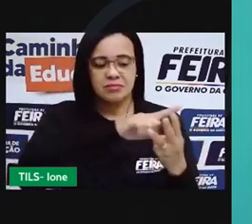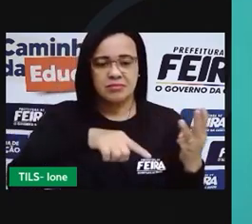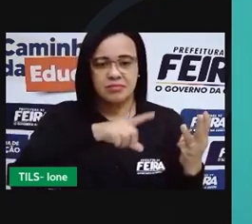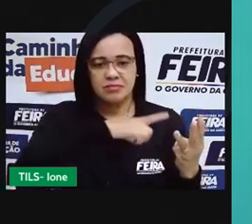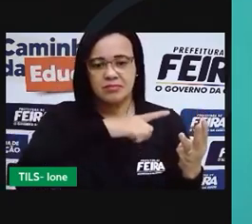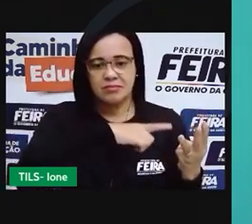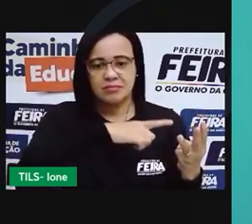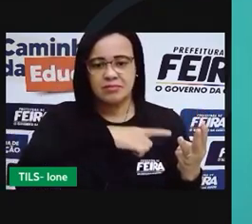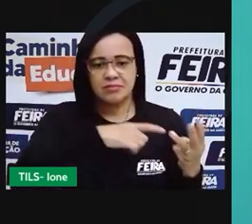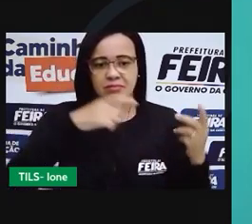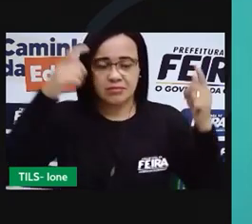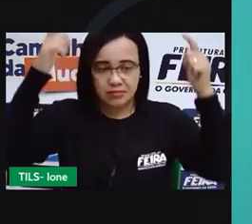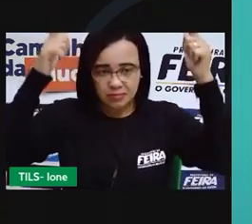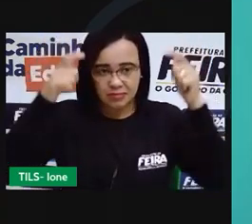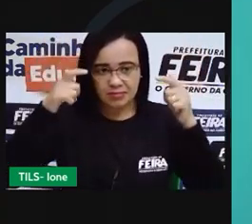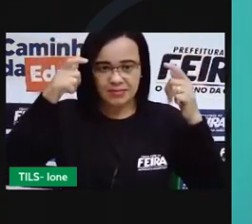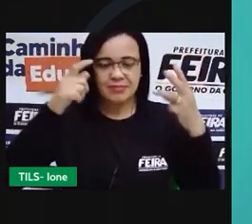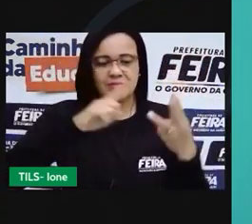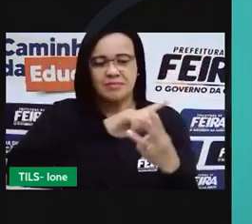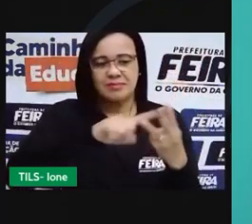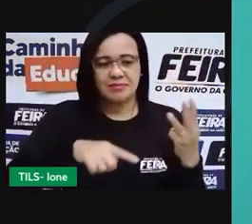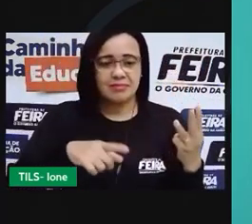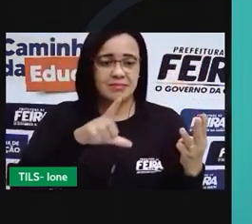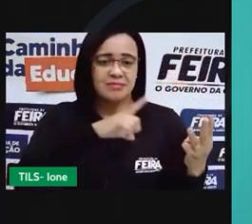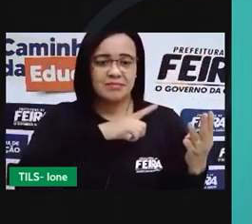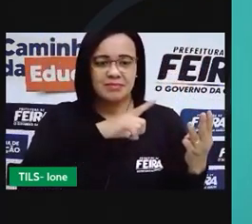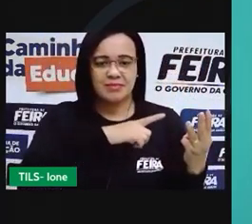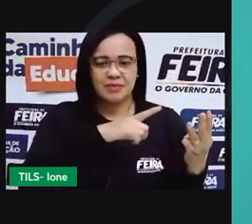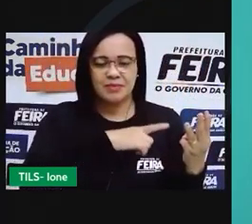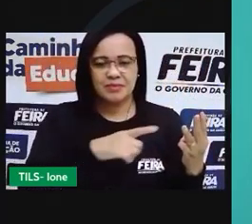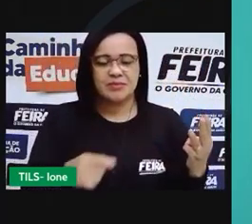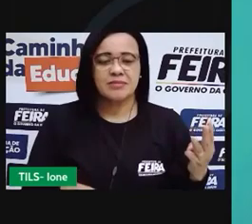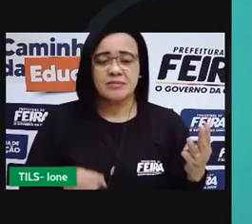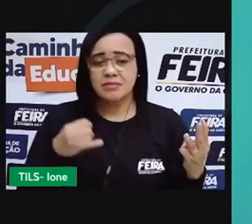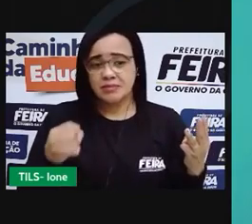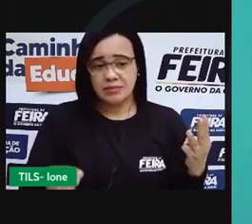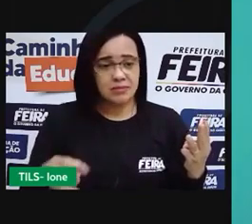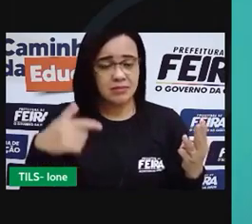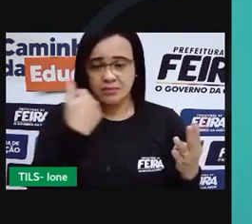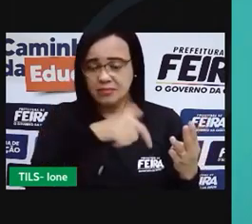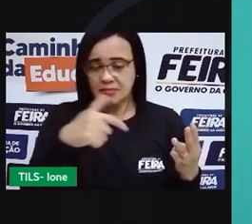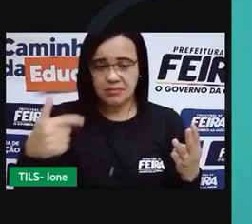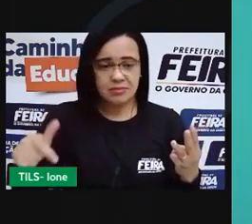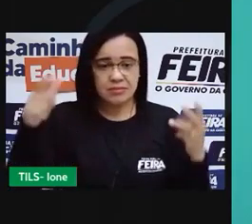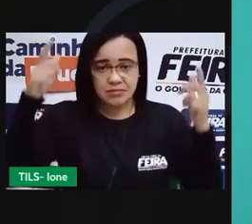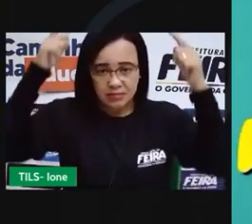Se não tivesse três pontas, não seria o meu.